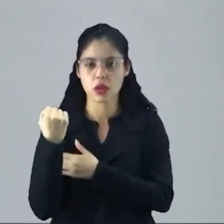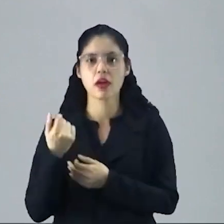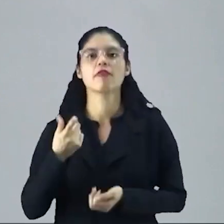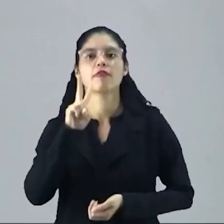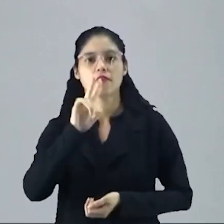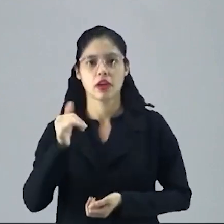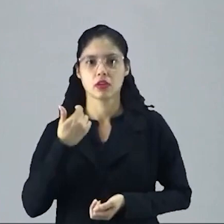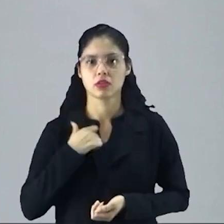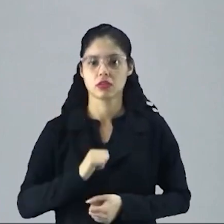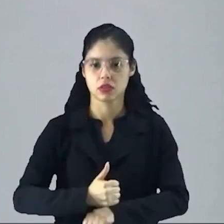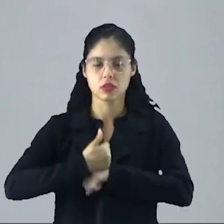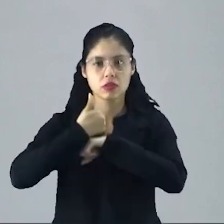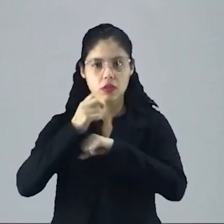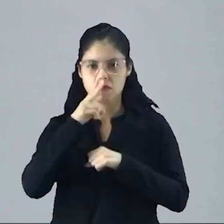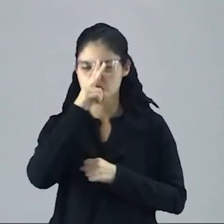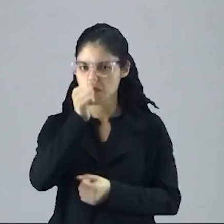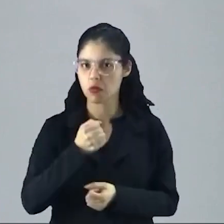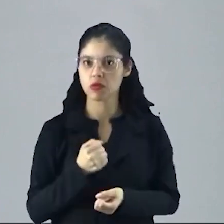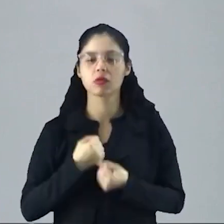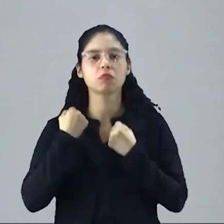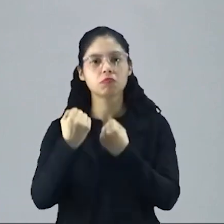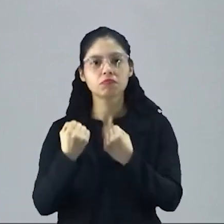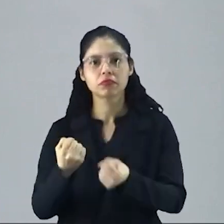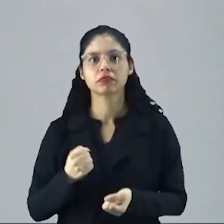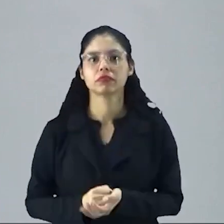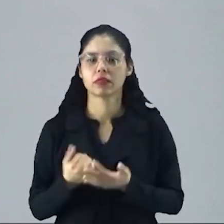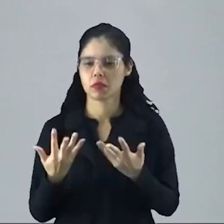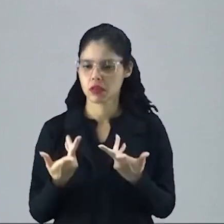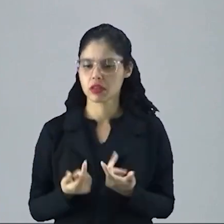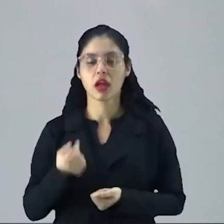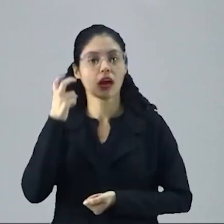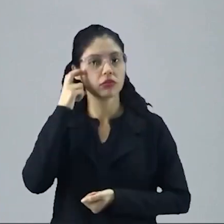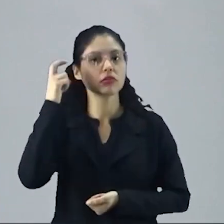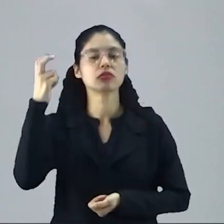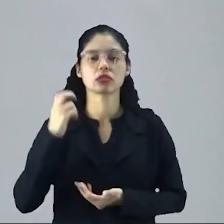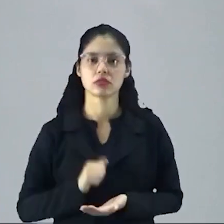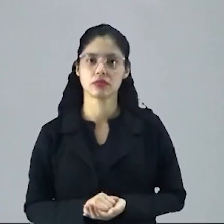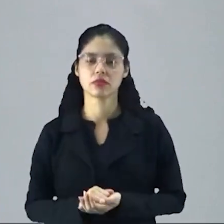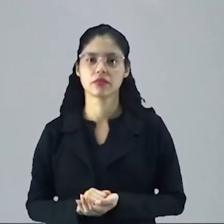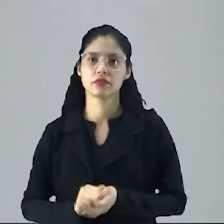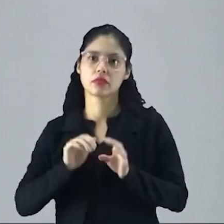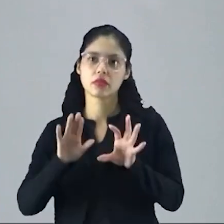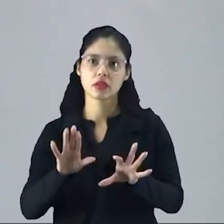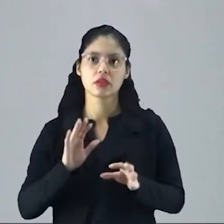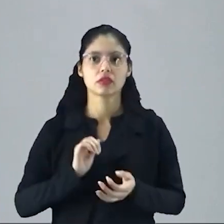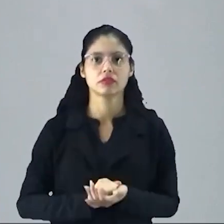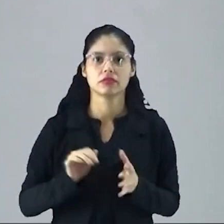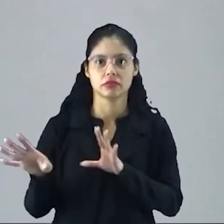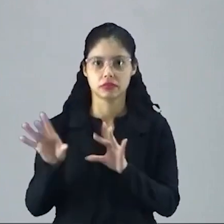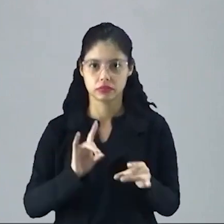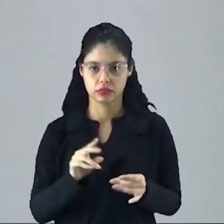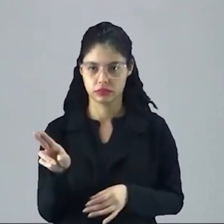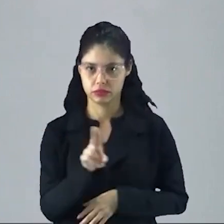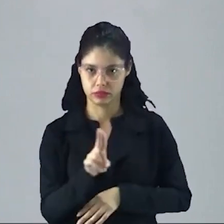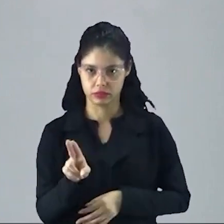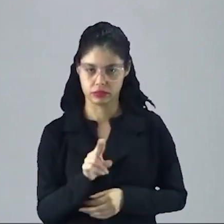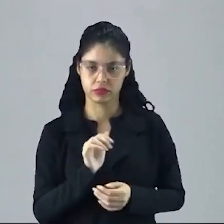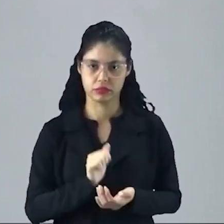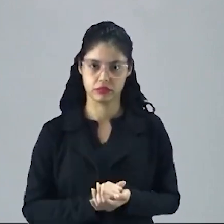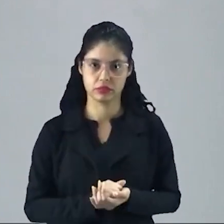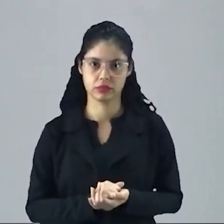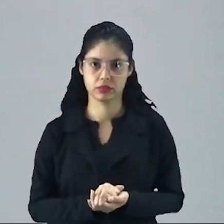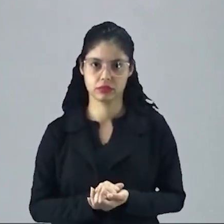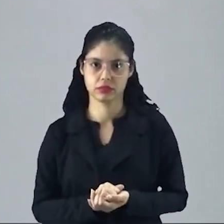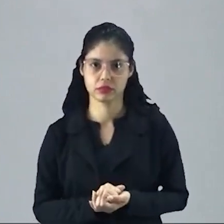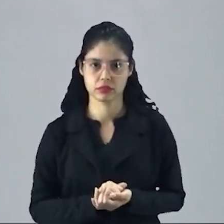apropriar das qualidades, força, poder, agilidade, inteligência. E isso, então, virou um nome, né,